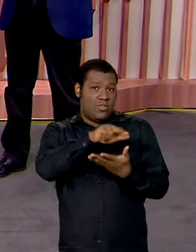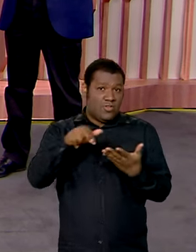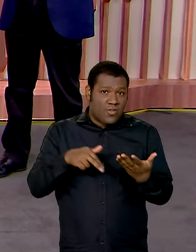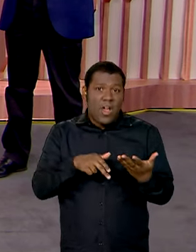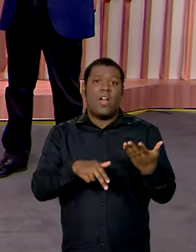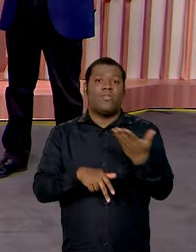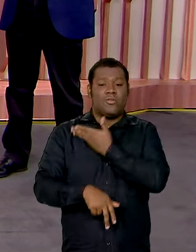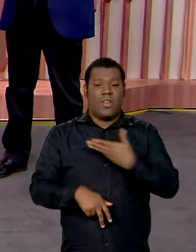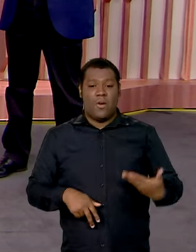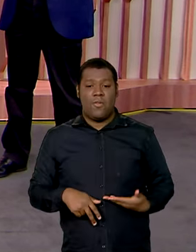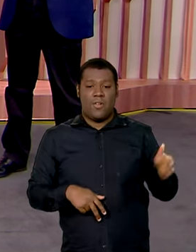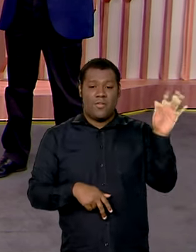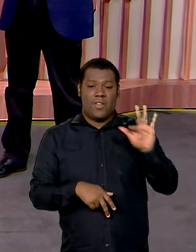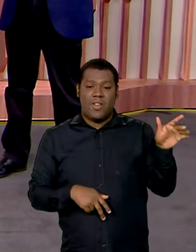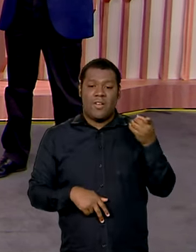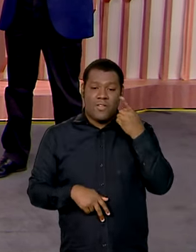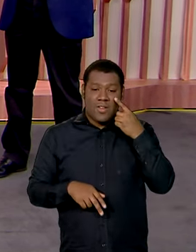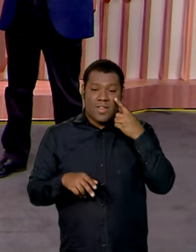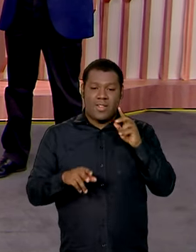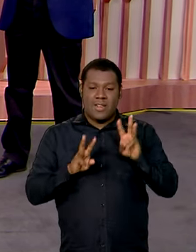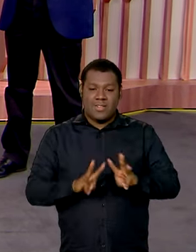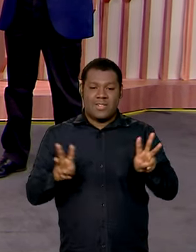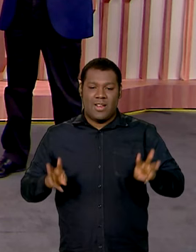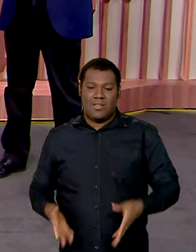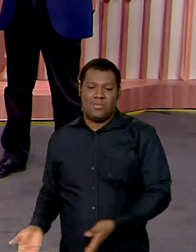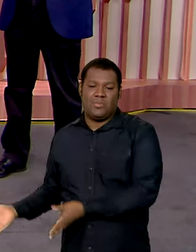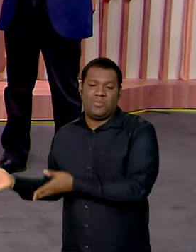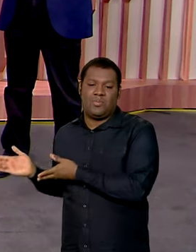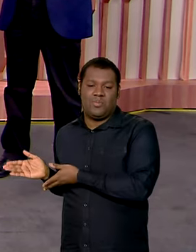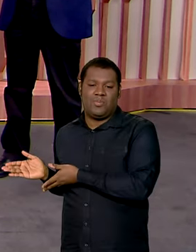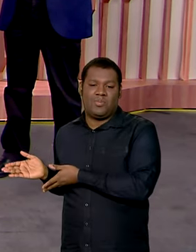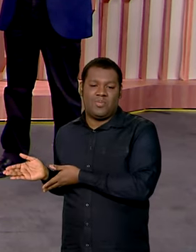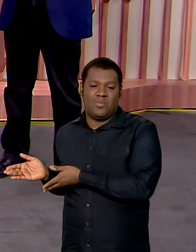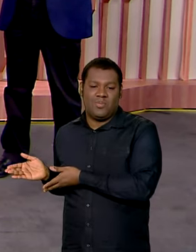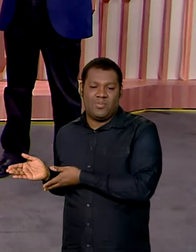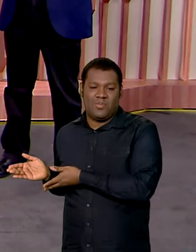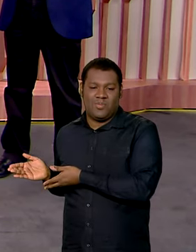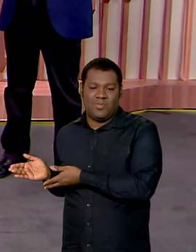governo federal. Basta aí acessar a agência Gov no endereço